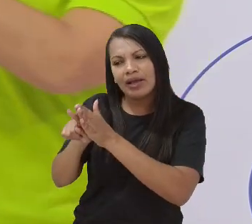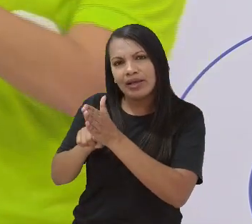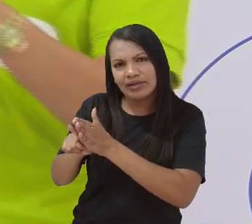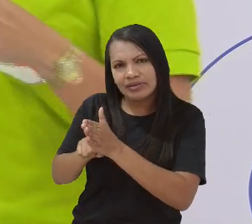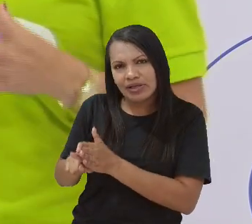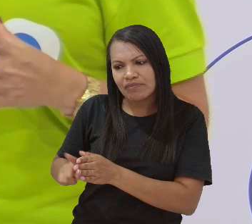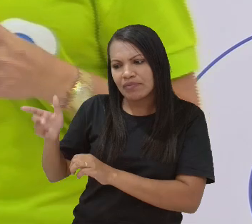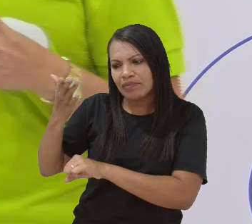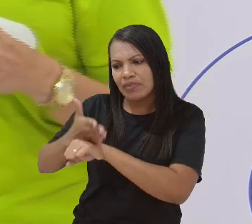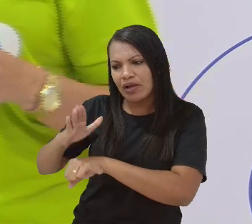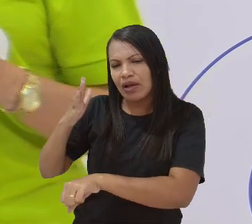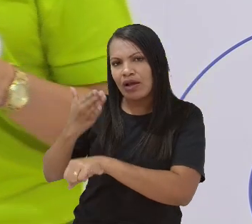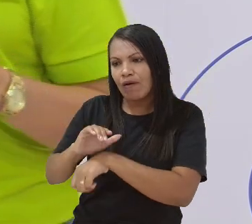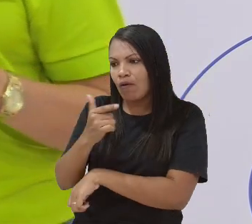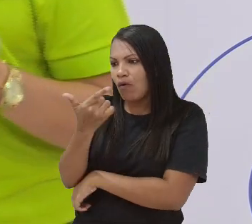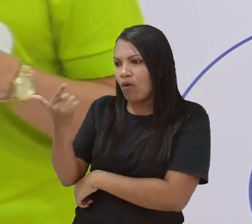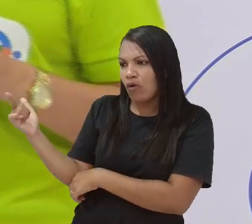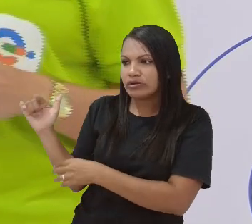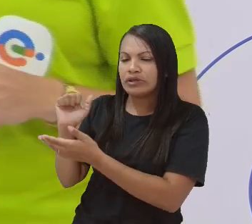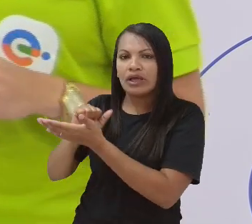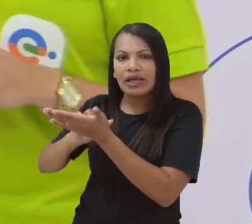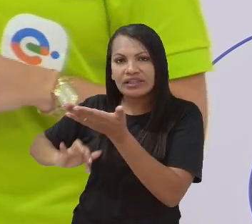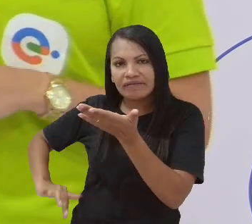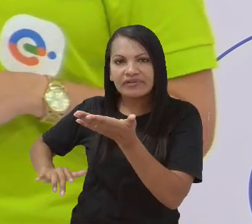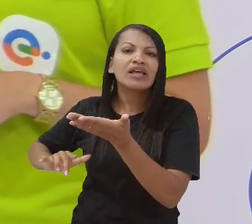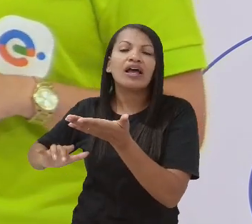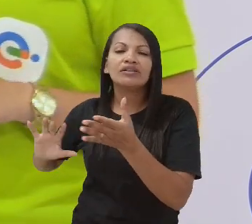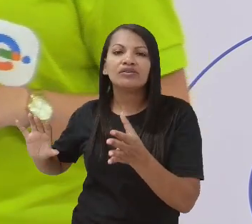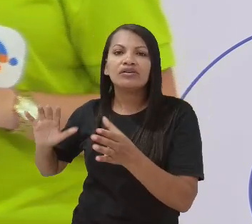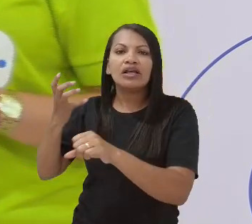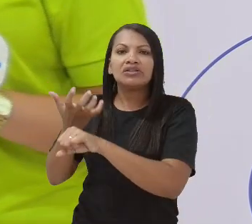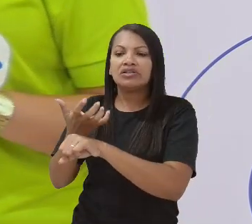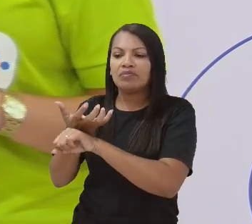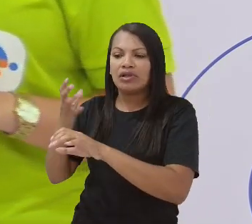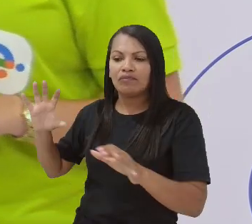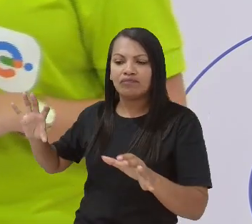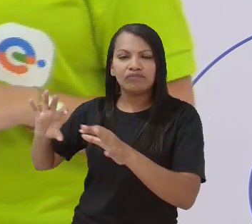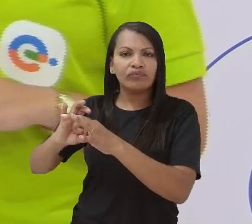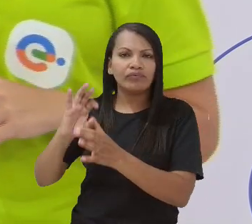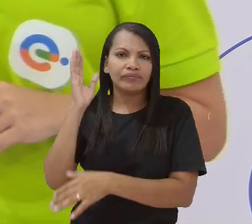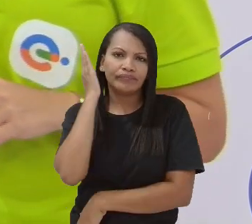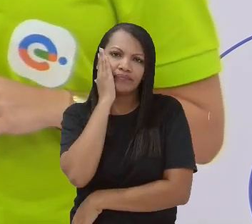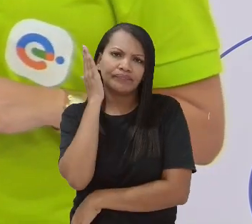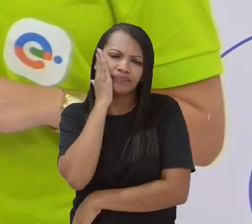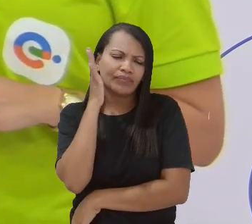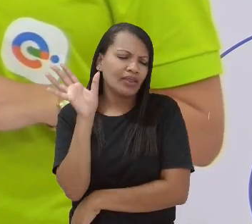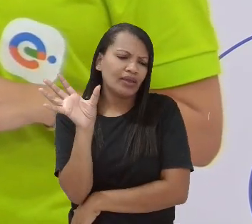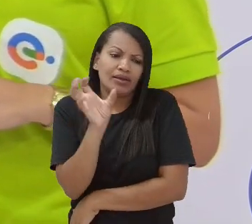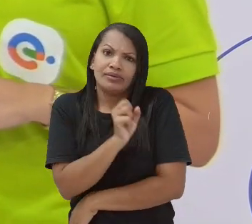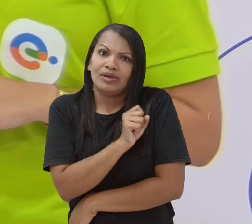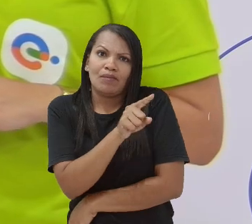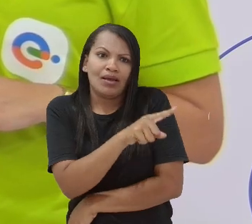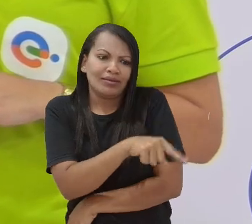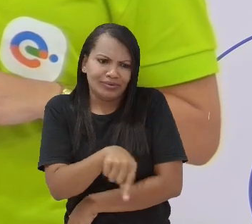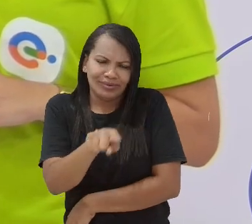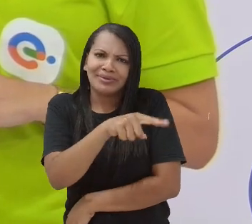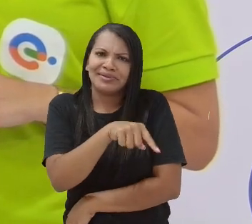a prática de outras atividades também, né? E eles amam, né? Oh, a sem maioria dúvida. ama, do jeito que eles são,